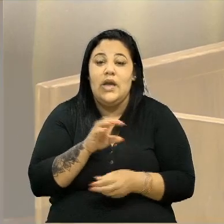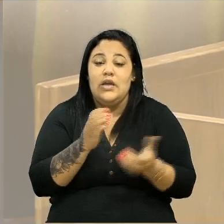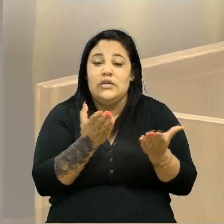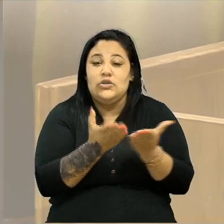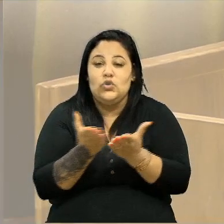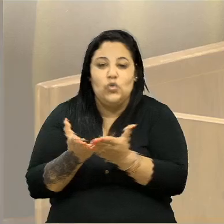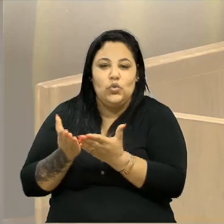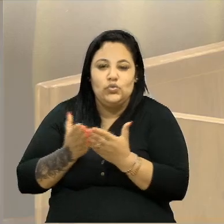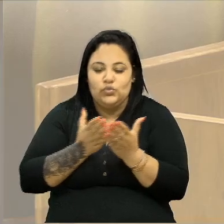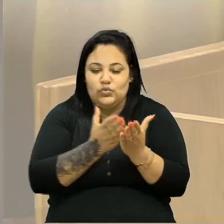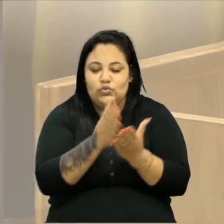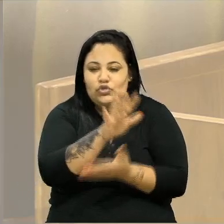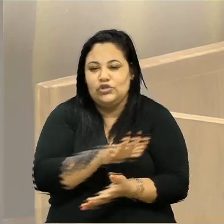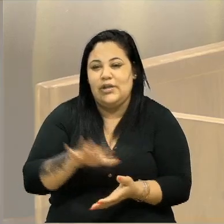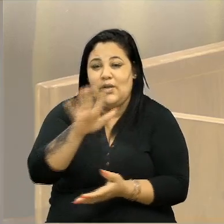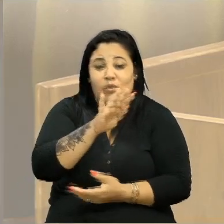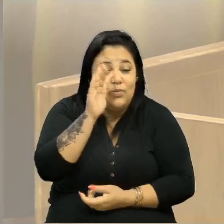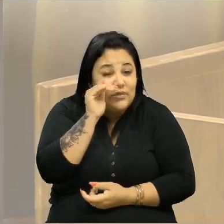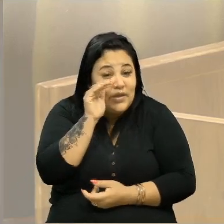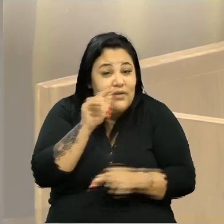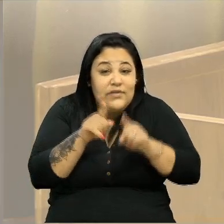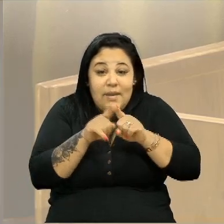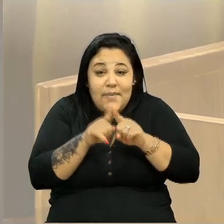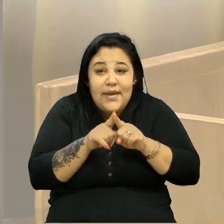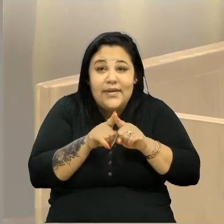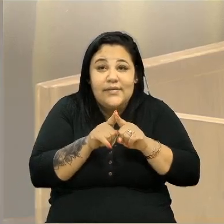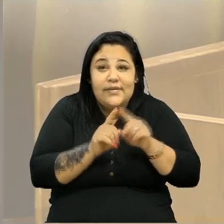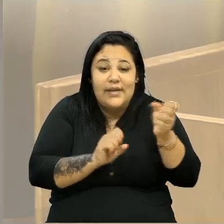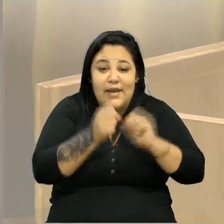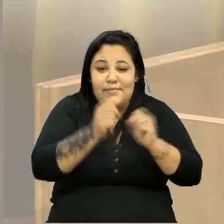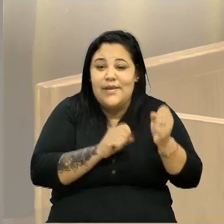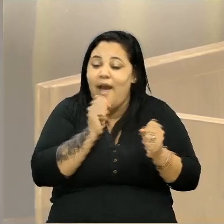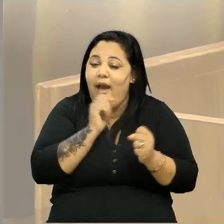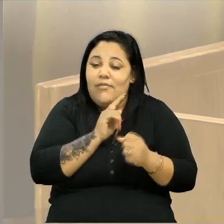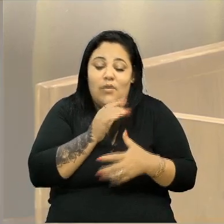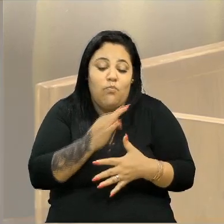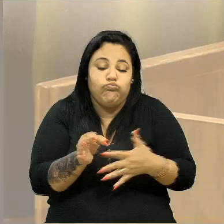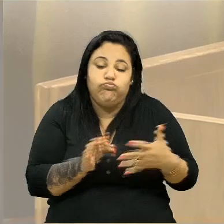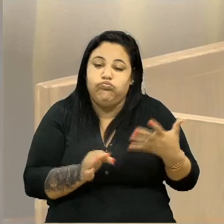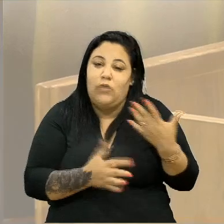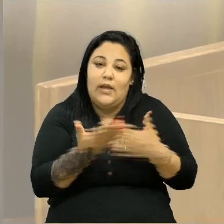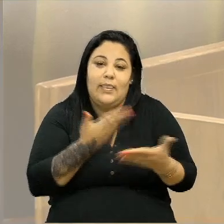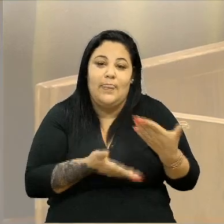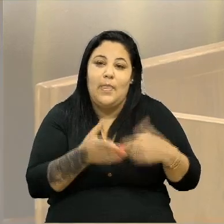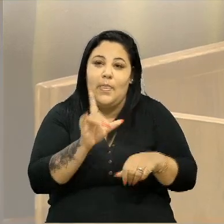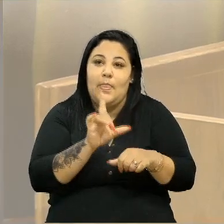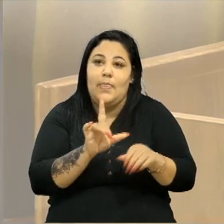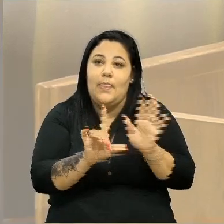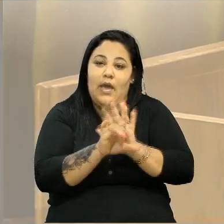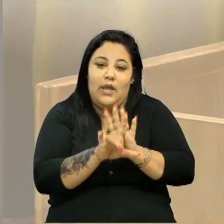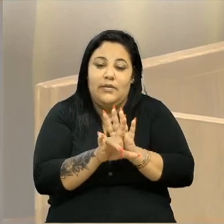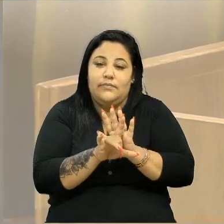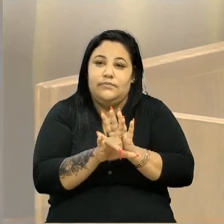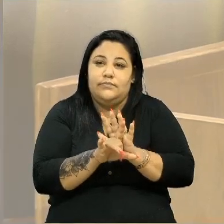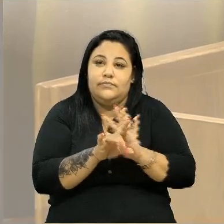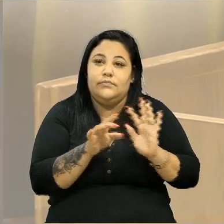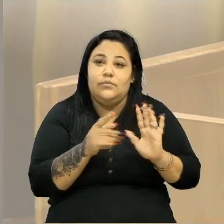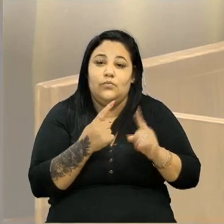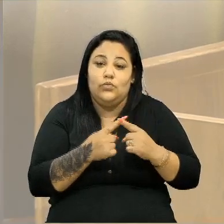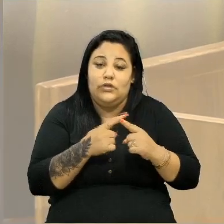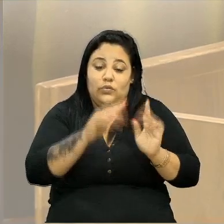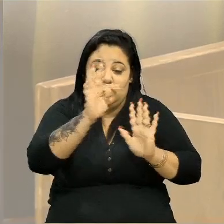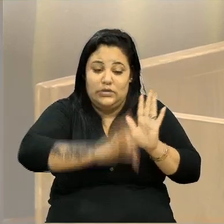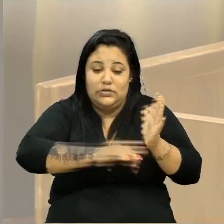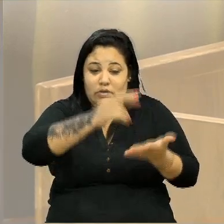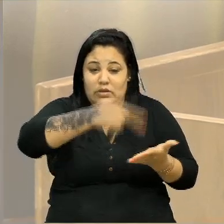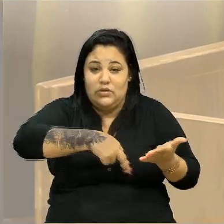geral. Observa que a entidade também não cumpriu esse requisito da lei para concessão, uma vez que o relatório aprovado deveria ser